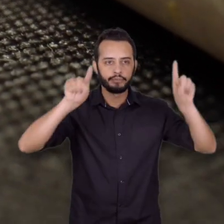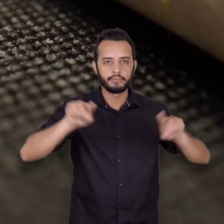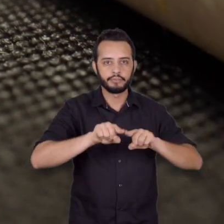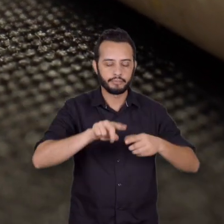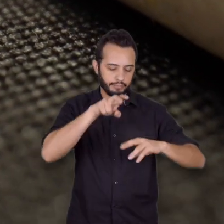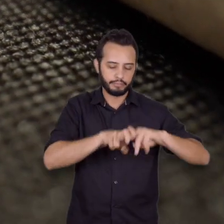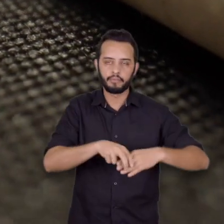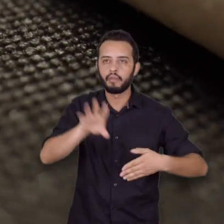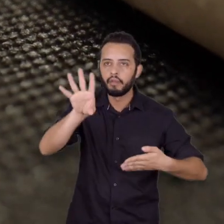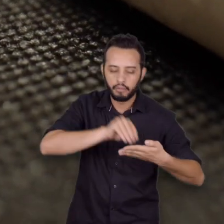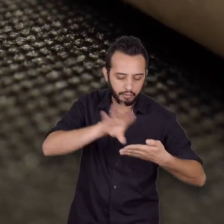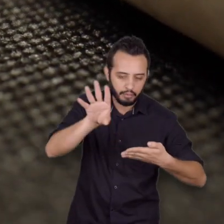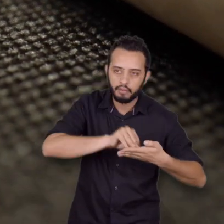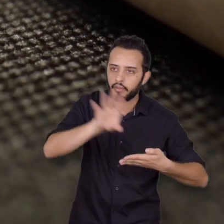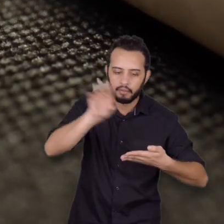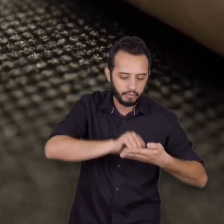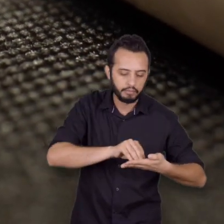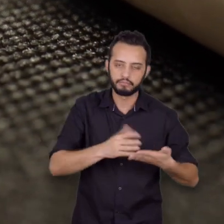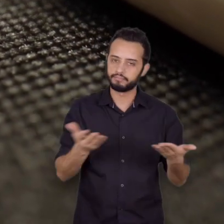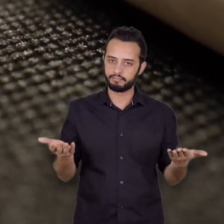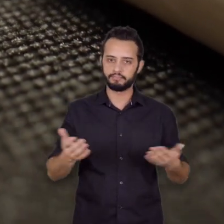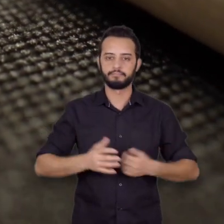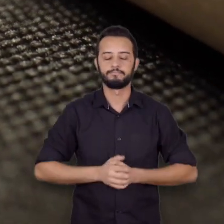giz e quadro negro.